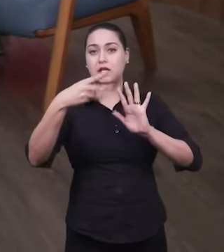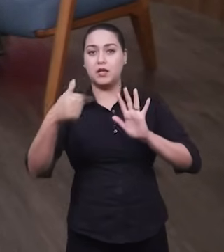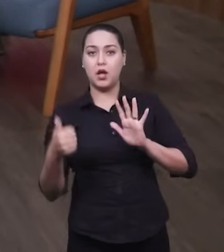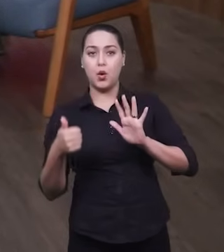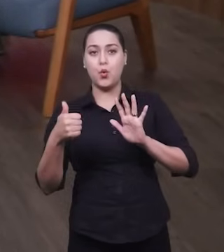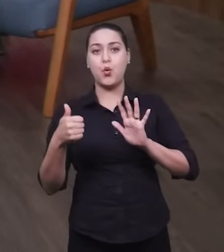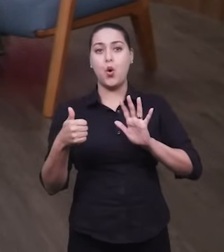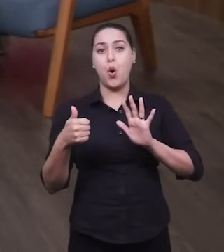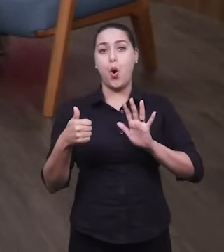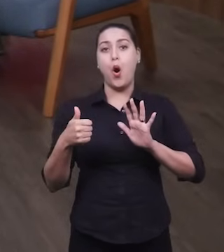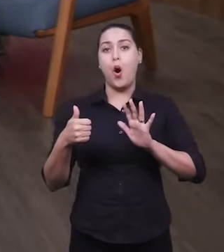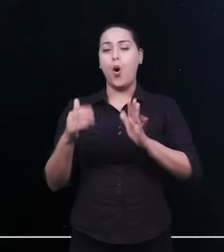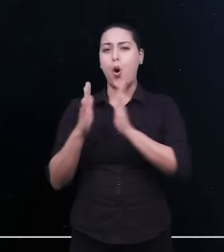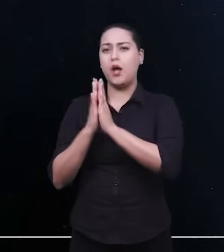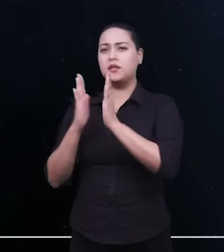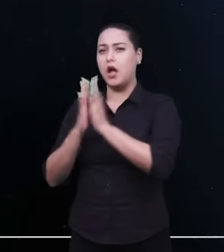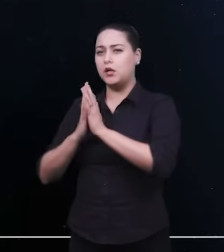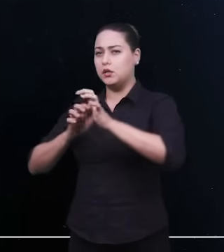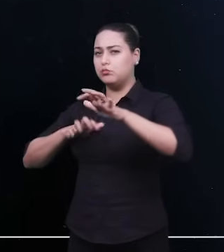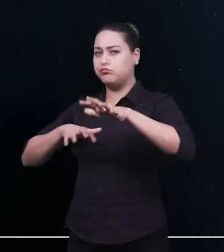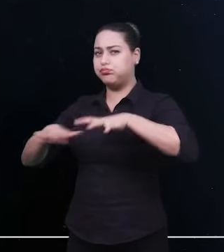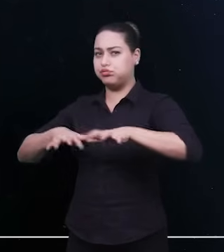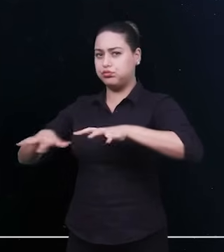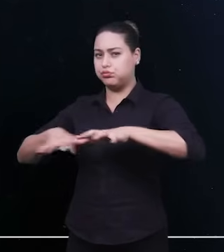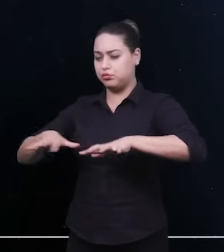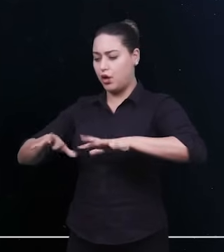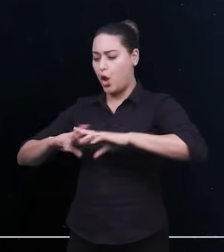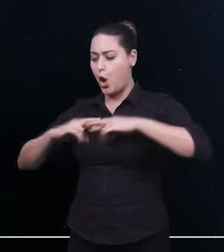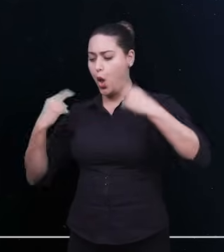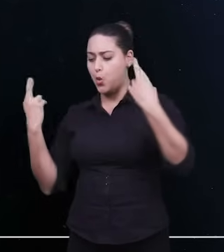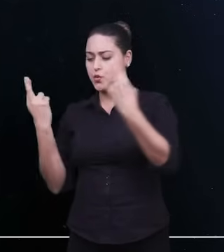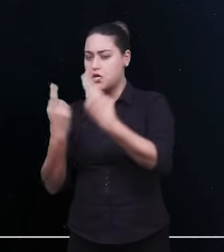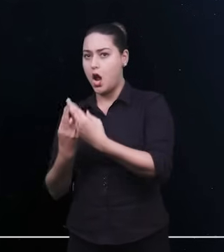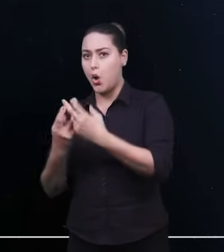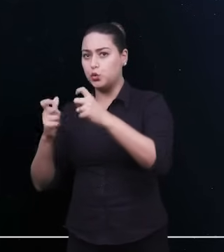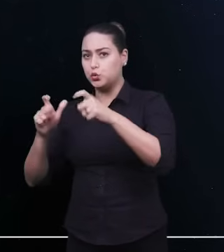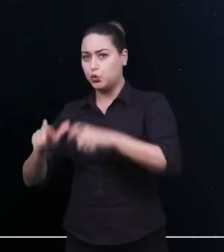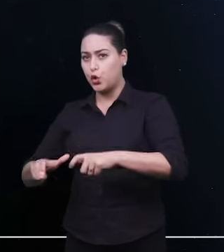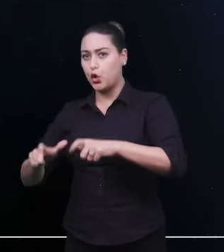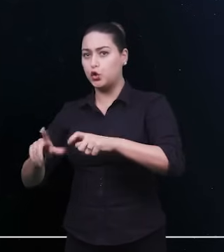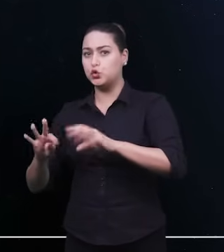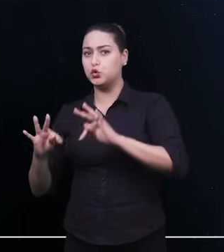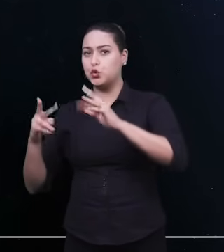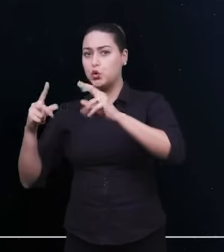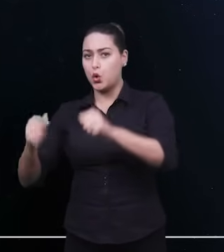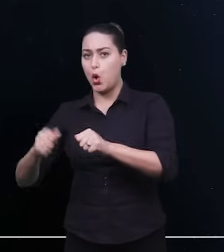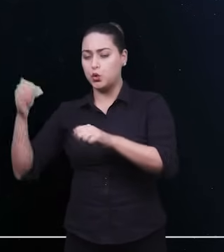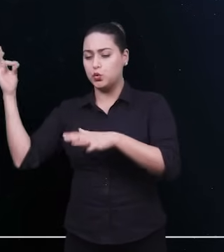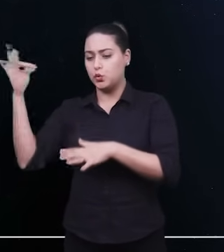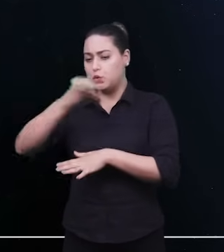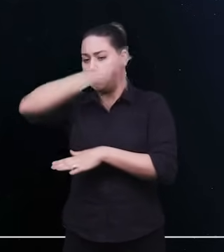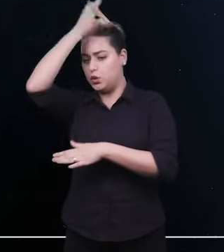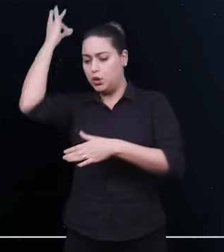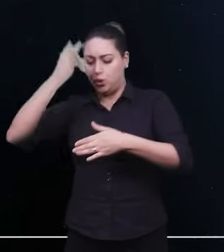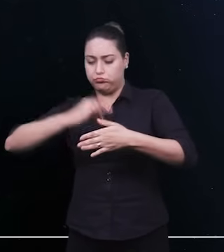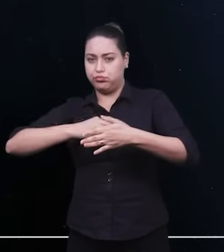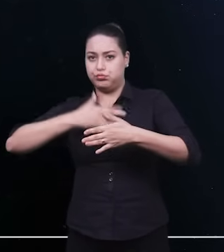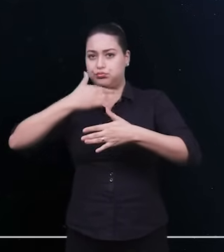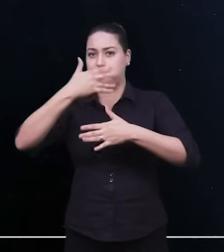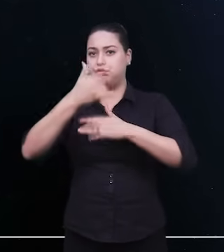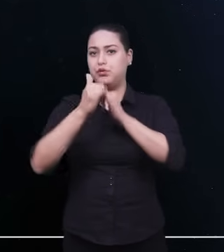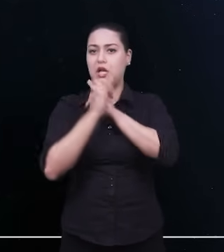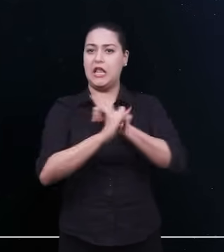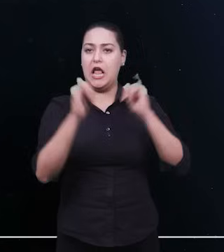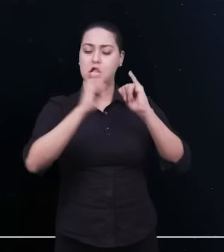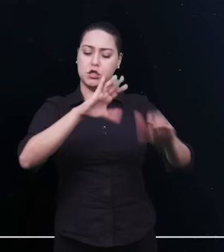e tendo eles orado, moveu-se o lugar em que estavam reunidos, e todos foram cheios do